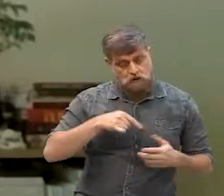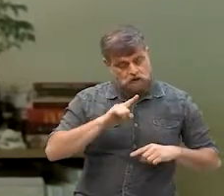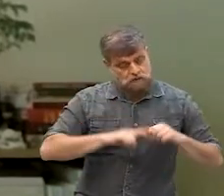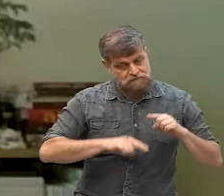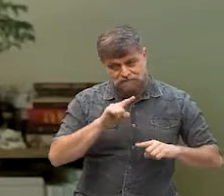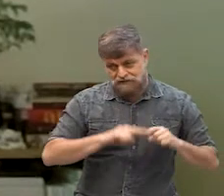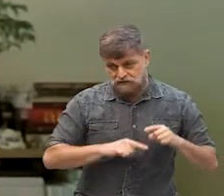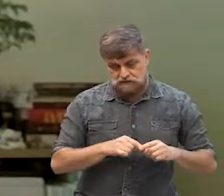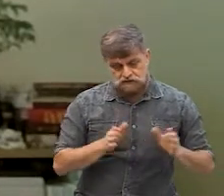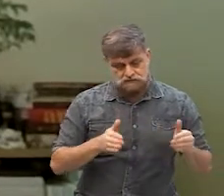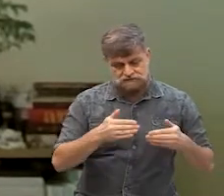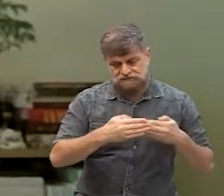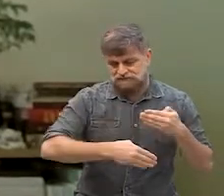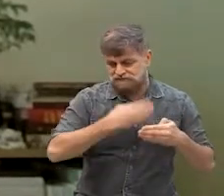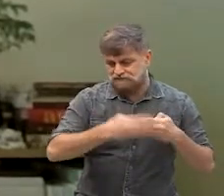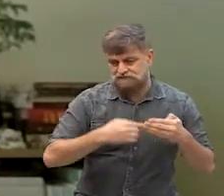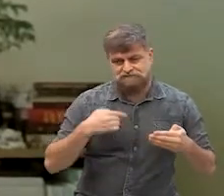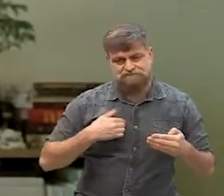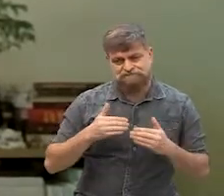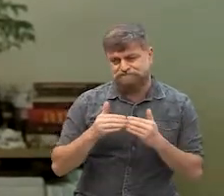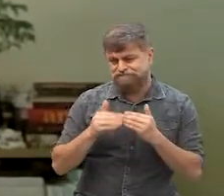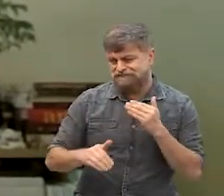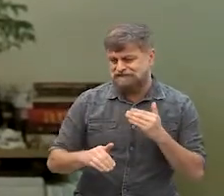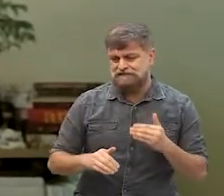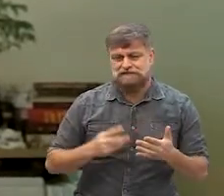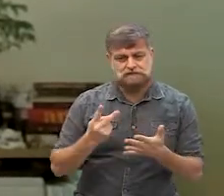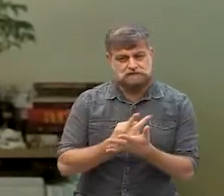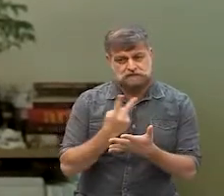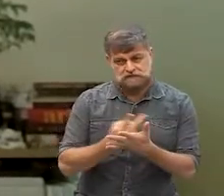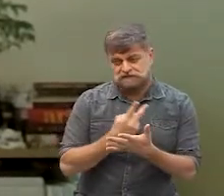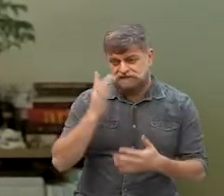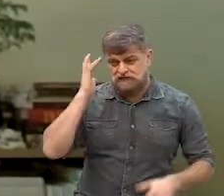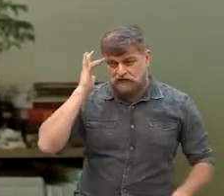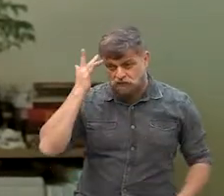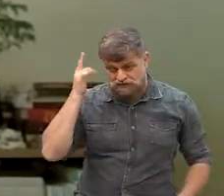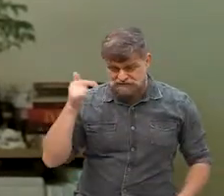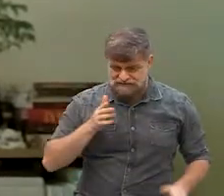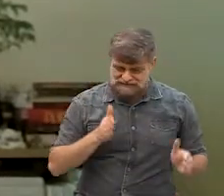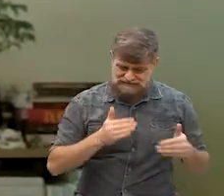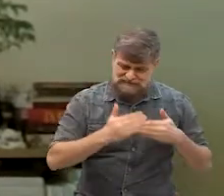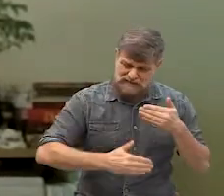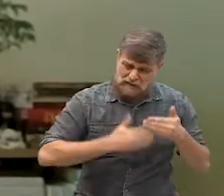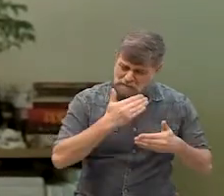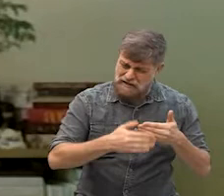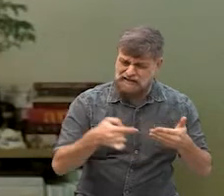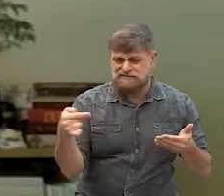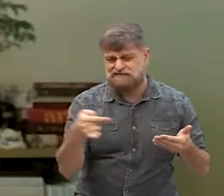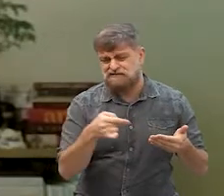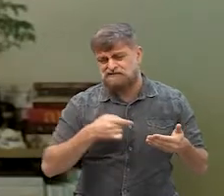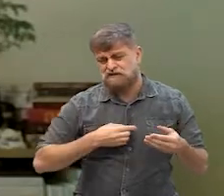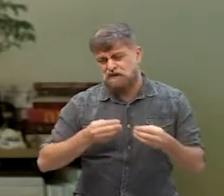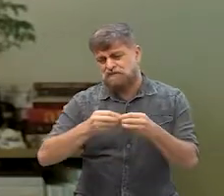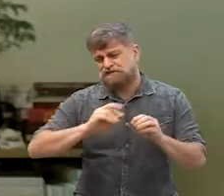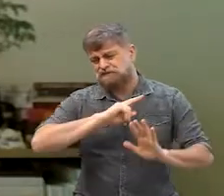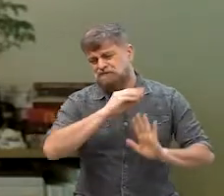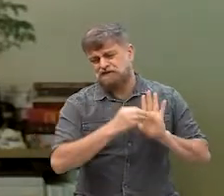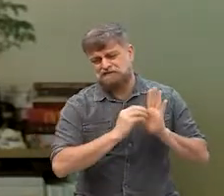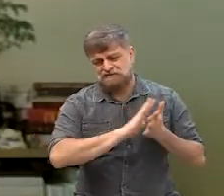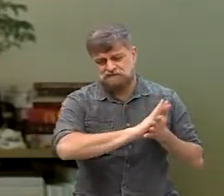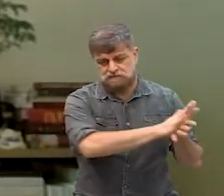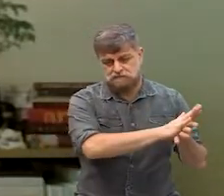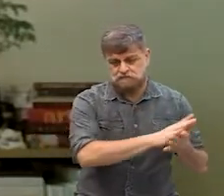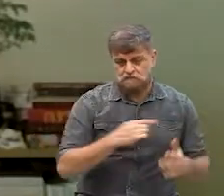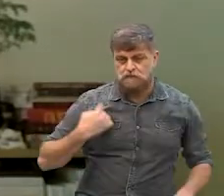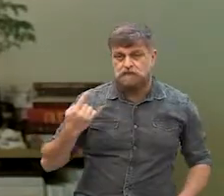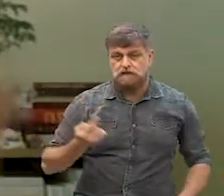essa embalagem não está suprindo minhas necessidades, e eu acho que essas embalagens também acabam prejudicando o meio ambiente.